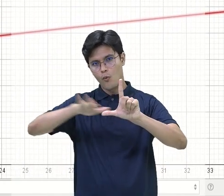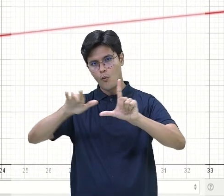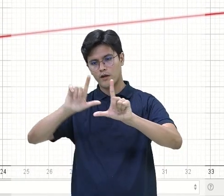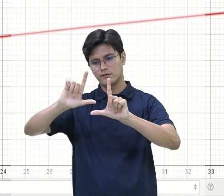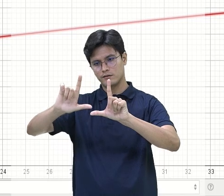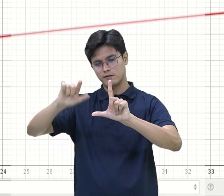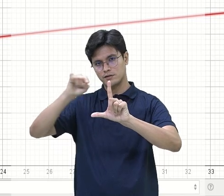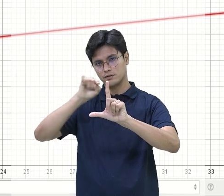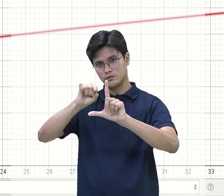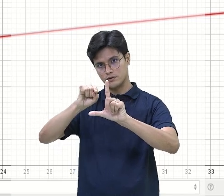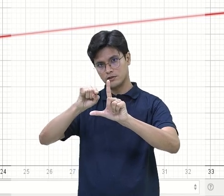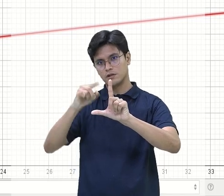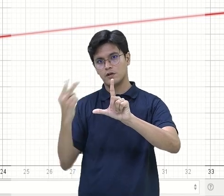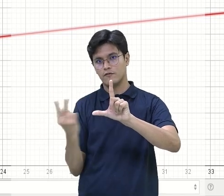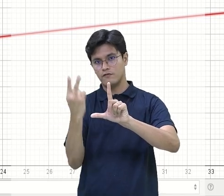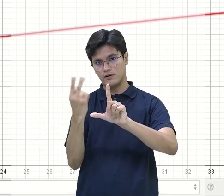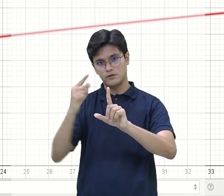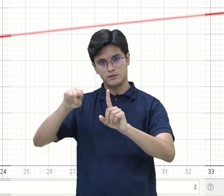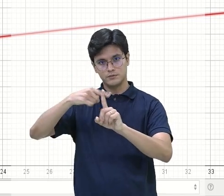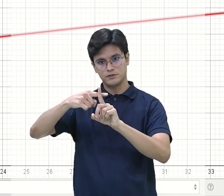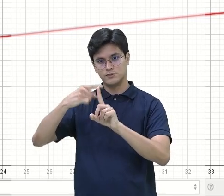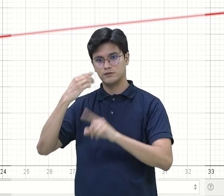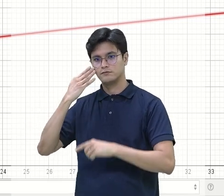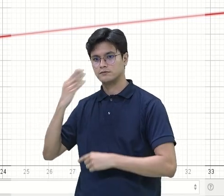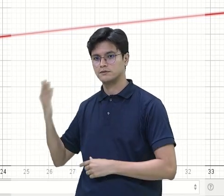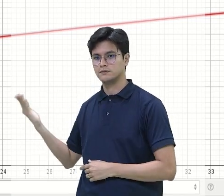que é só dos valores positivos.